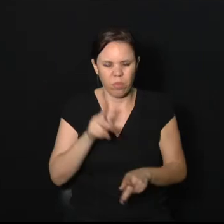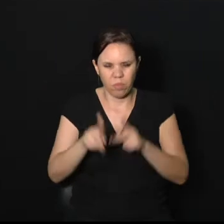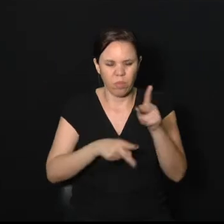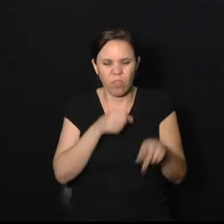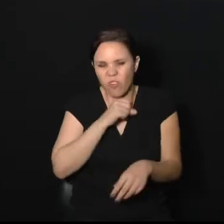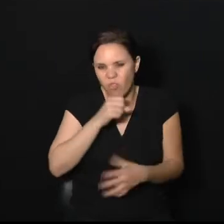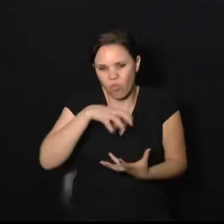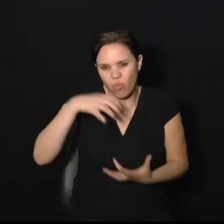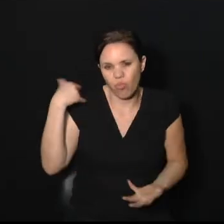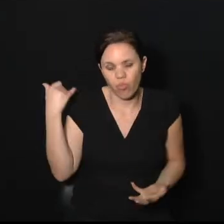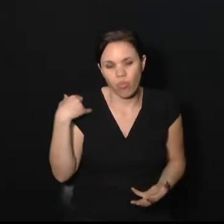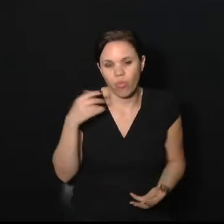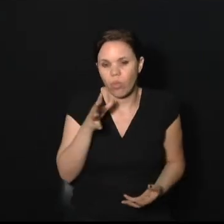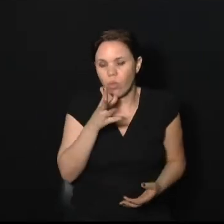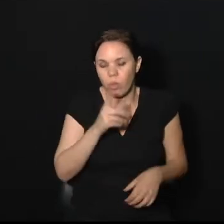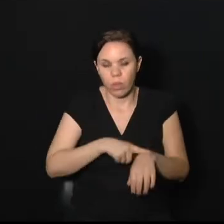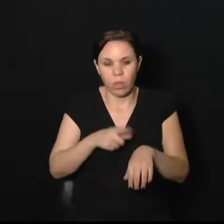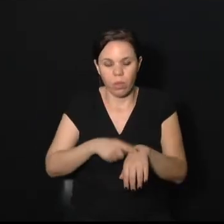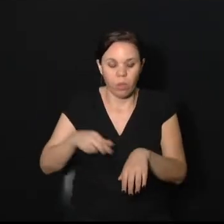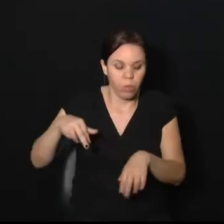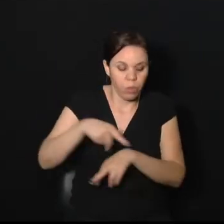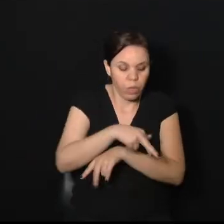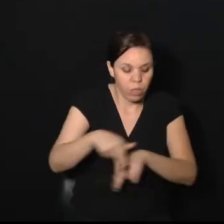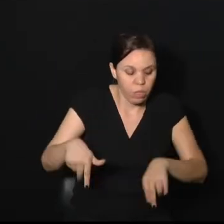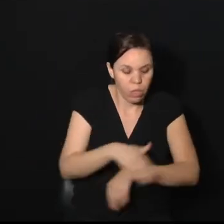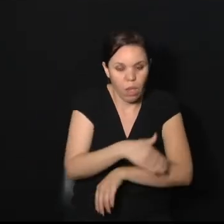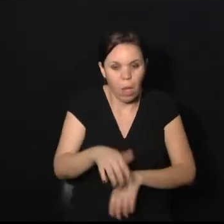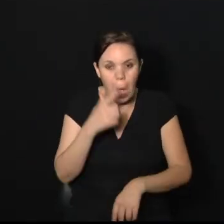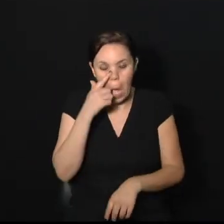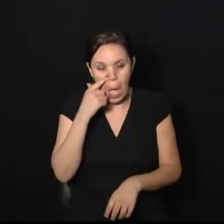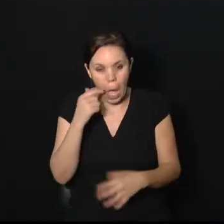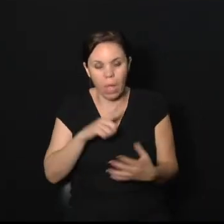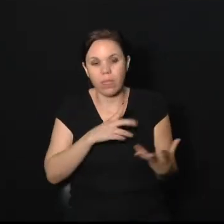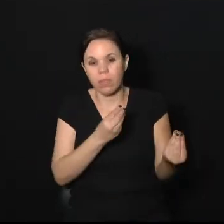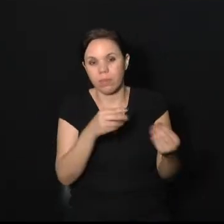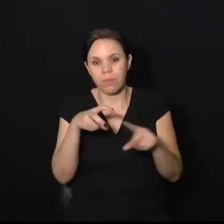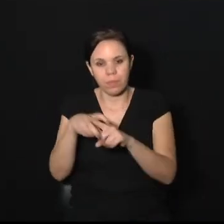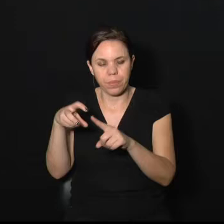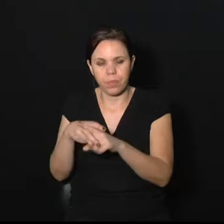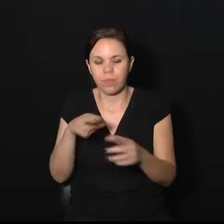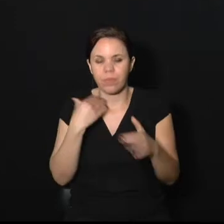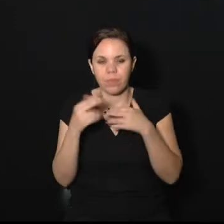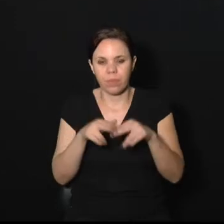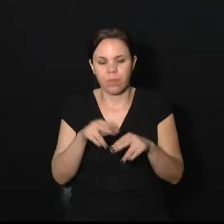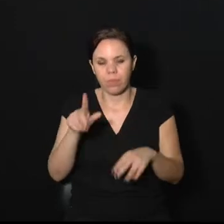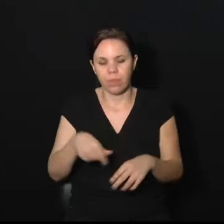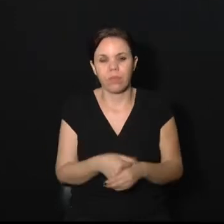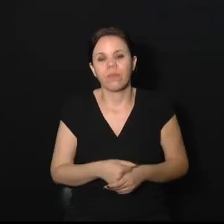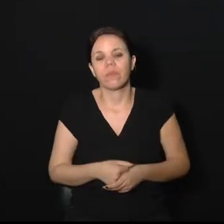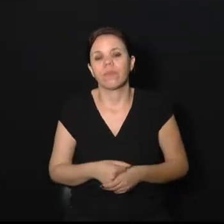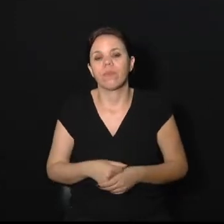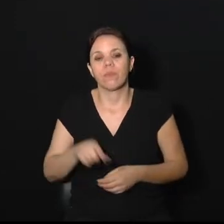porque o idoso demora mais tempo para atravessar a rua. Então, existe muito acidente e morte por conta disso. E aí, em Singapura, eles... como que a gente resolve esse